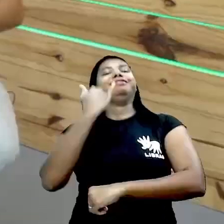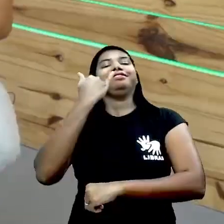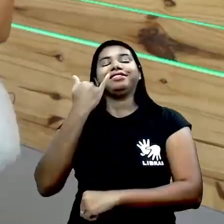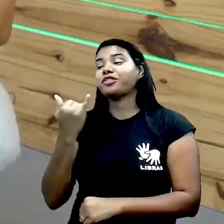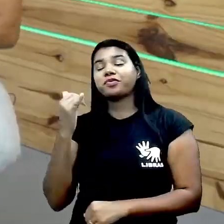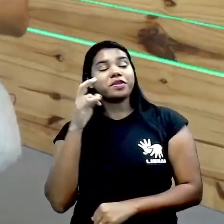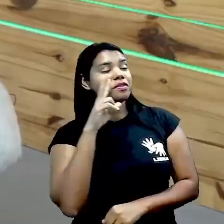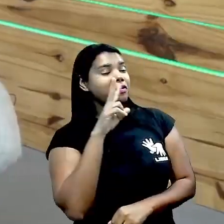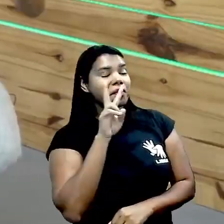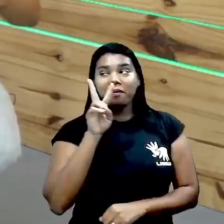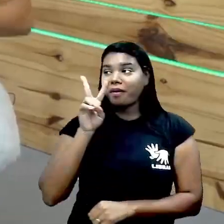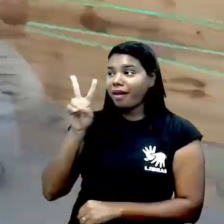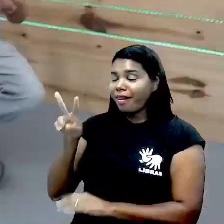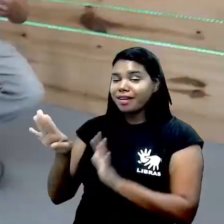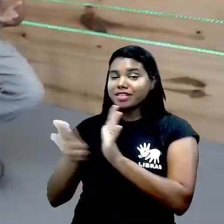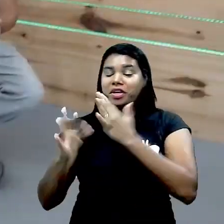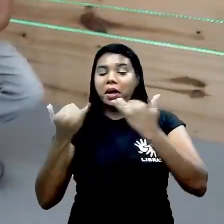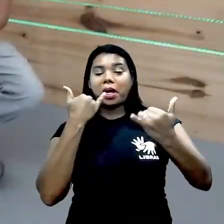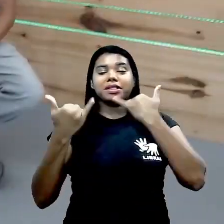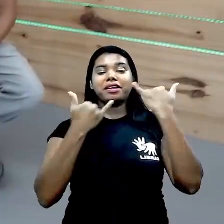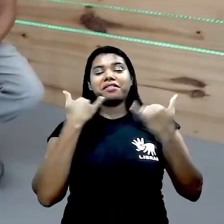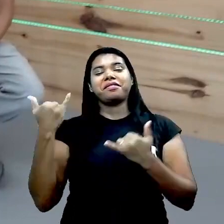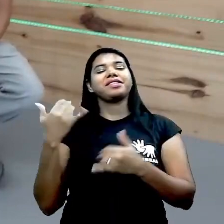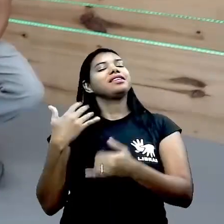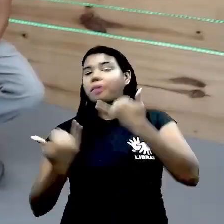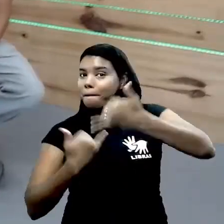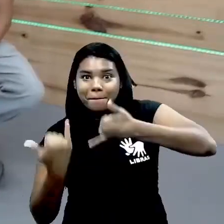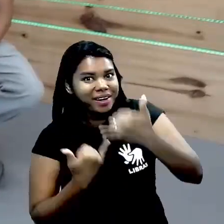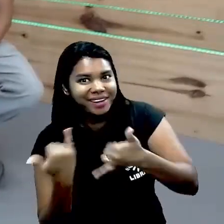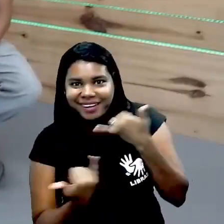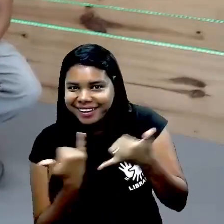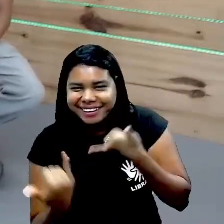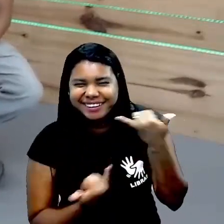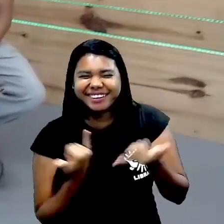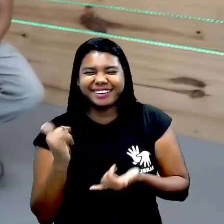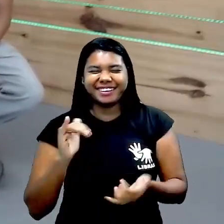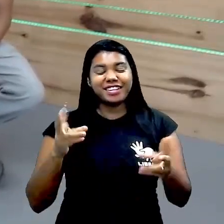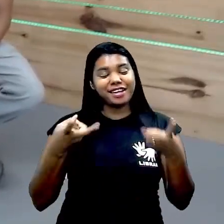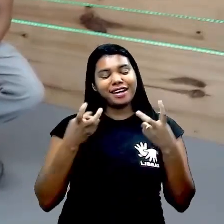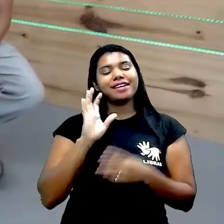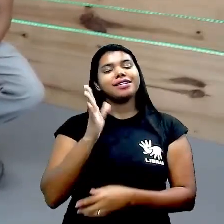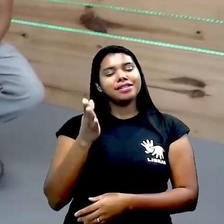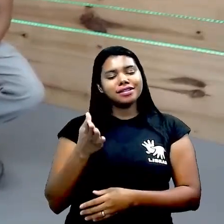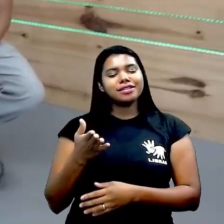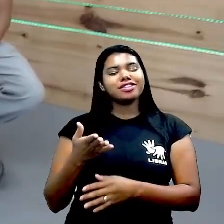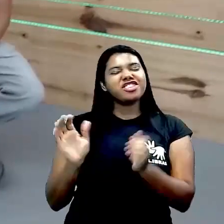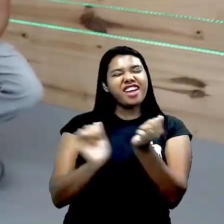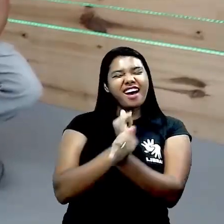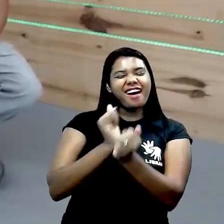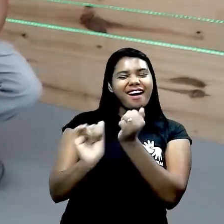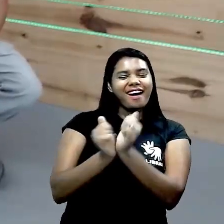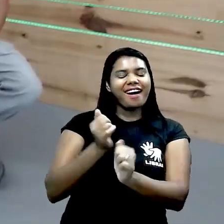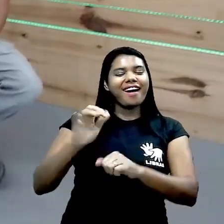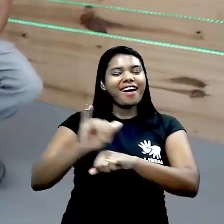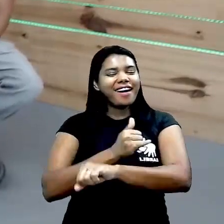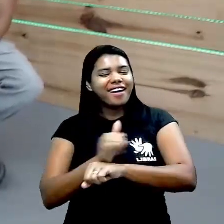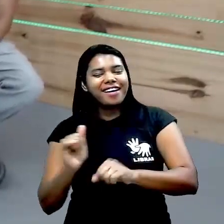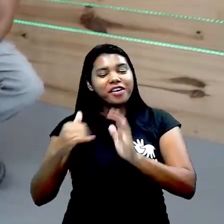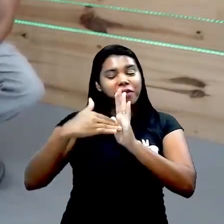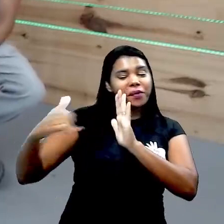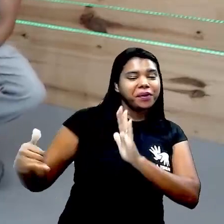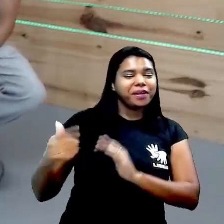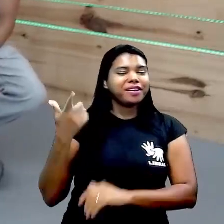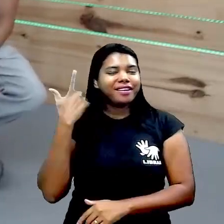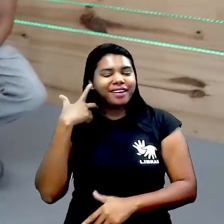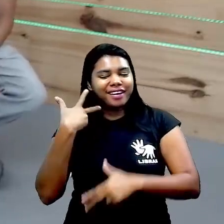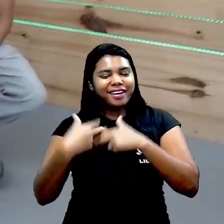lá e daqui que chegasse lá a informação... Tô brincando, tô brincando. Não, É isso aí. assim, a gente já percebeu a sua estratégia, eu já fui tirada para não ganhar.